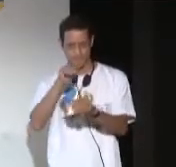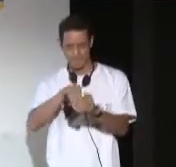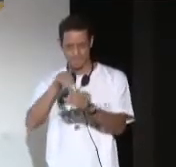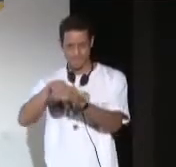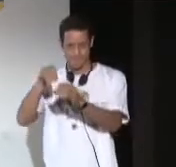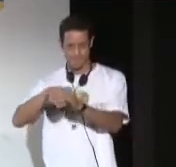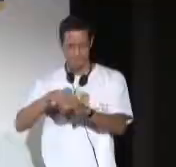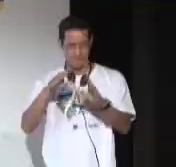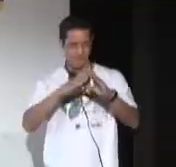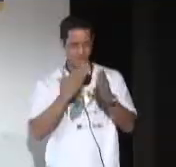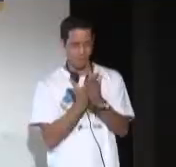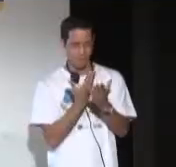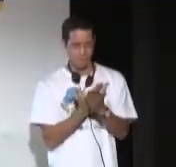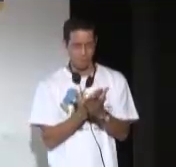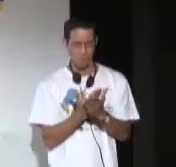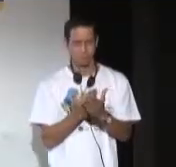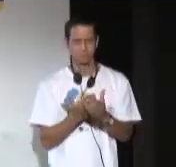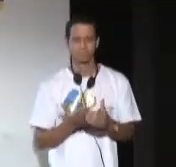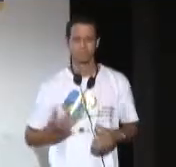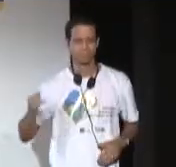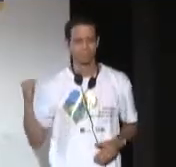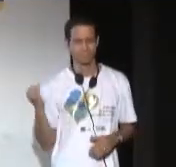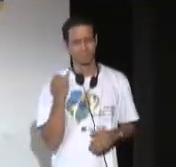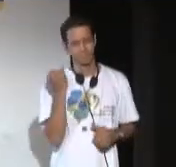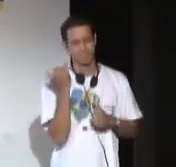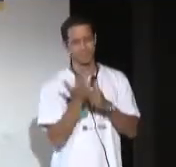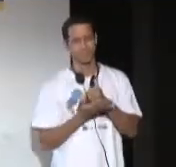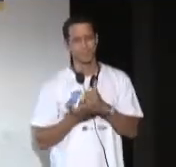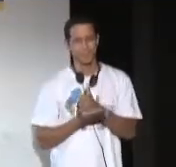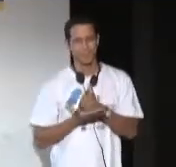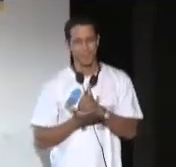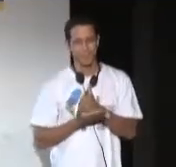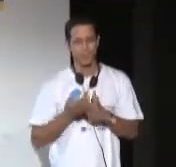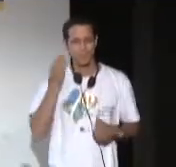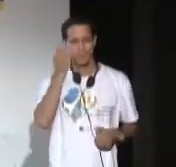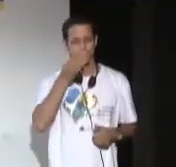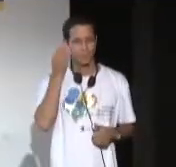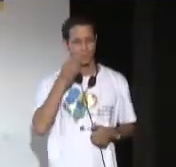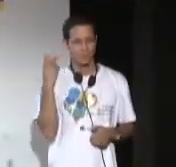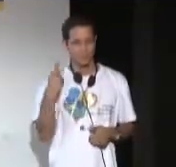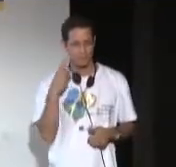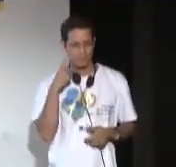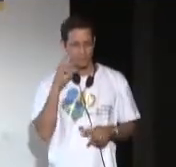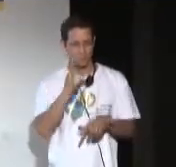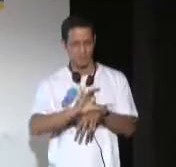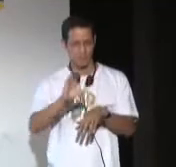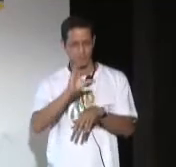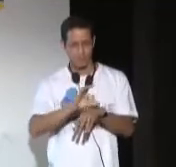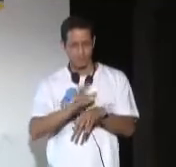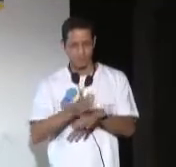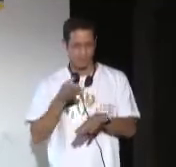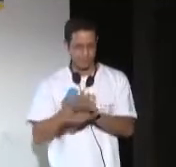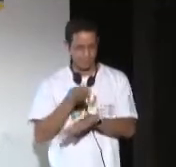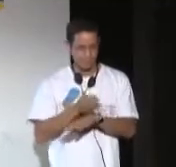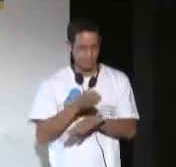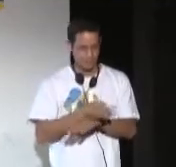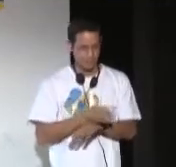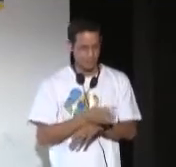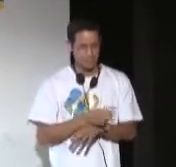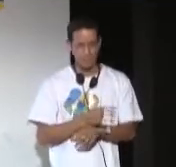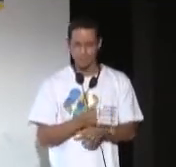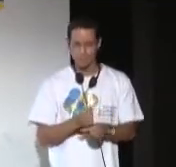né, ela é fundamental. Essa vivência do licenciando durante o curso, quanto maior ela for,